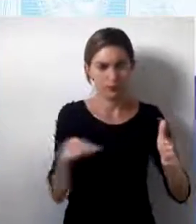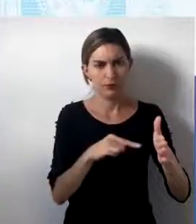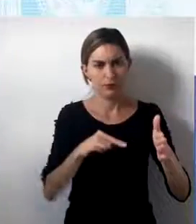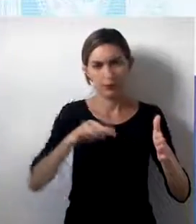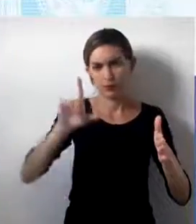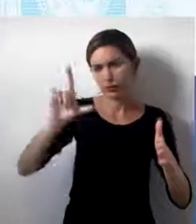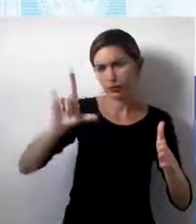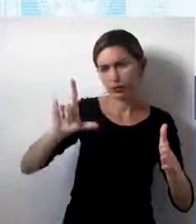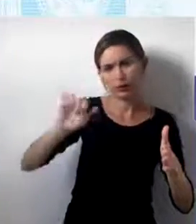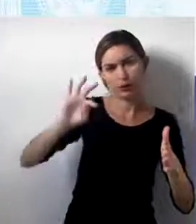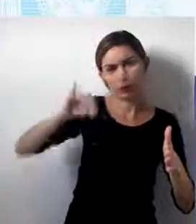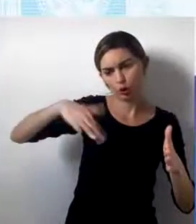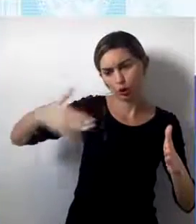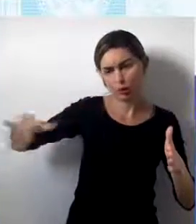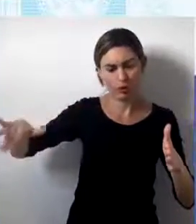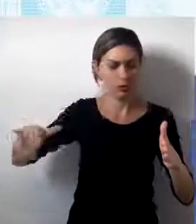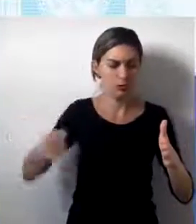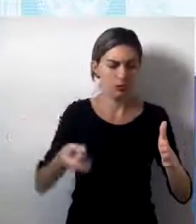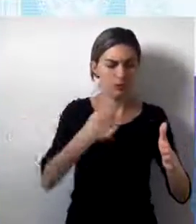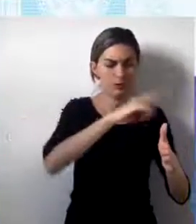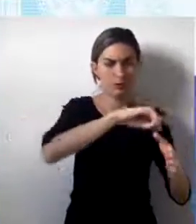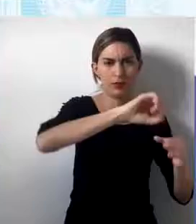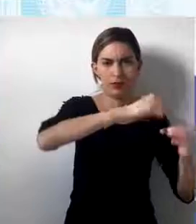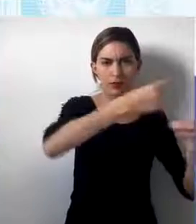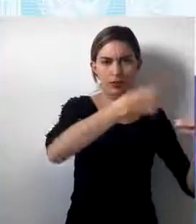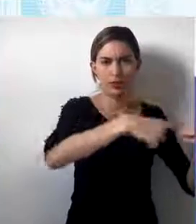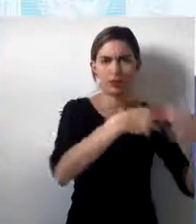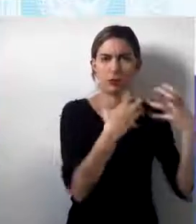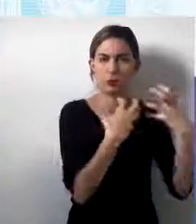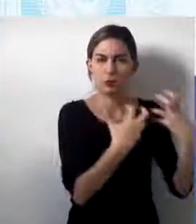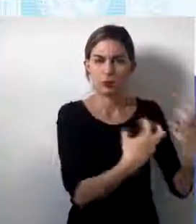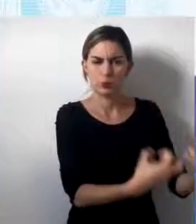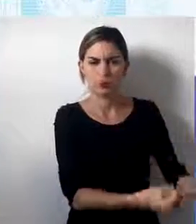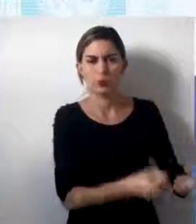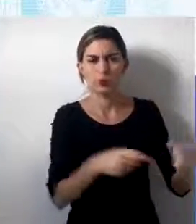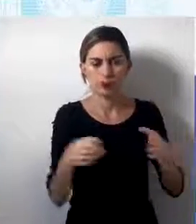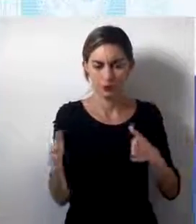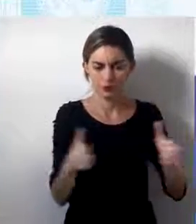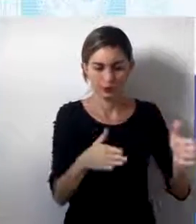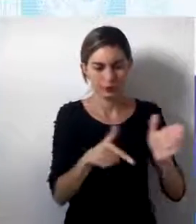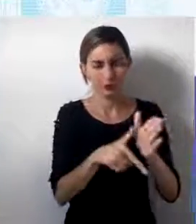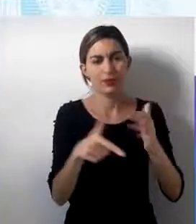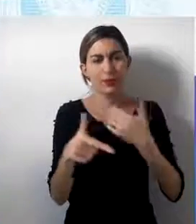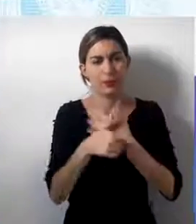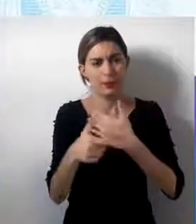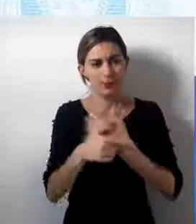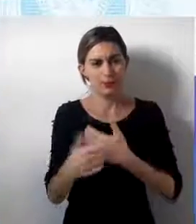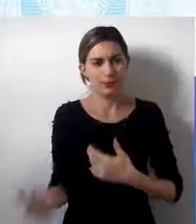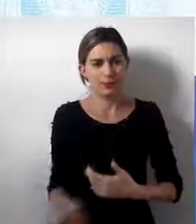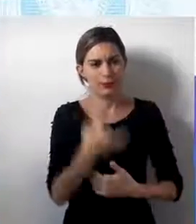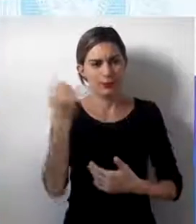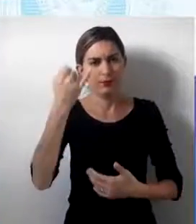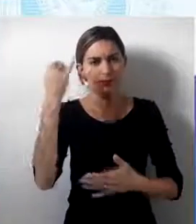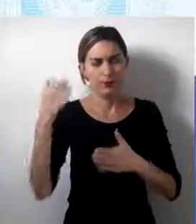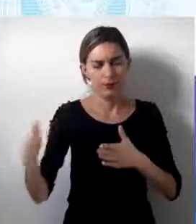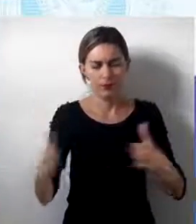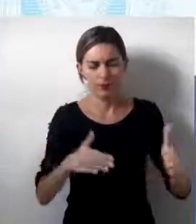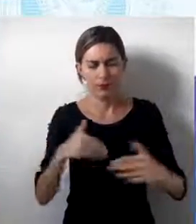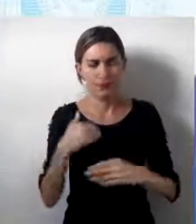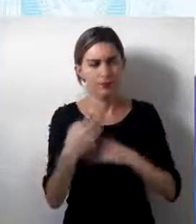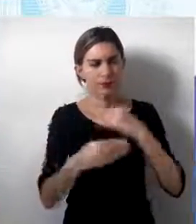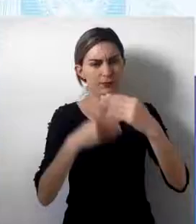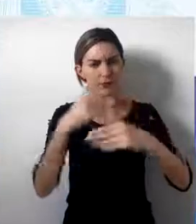é? Entre o litoral úmido e o sertão seco. Então, o Agreste teve um papel importante dentro